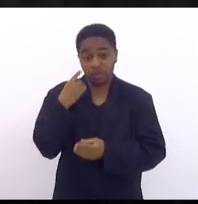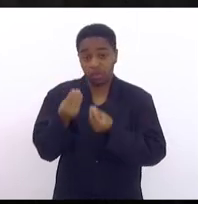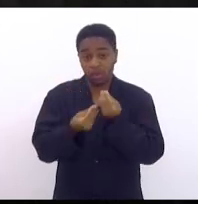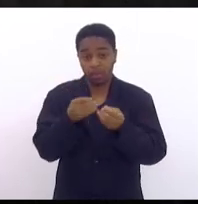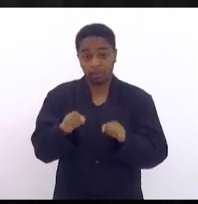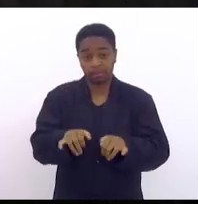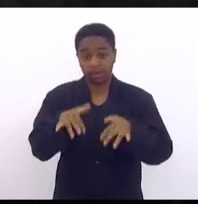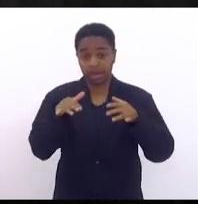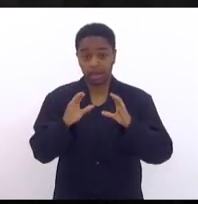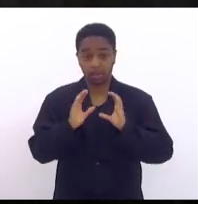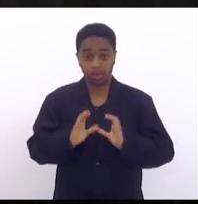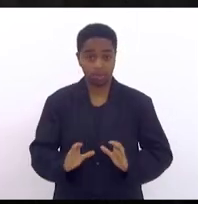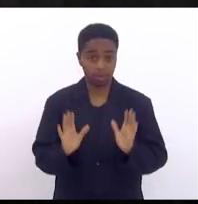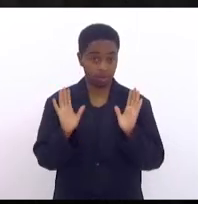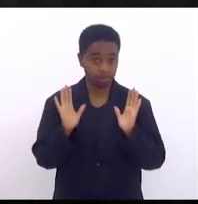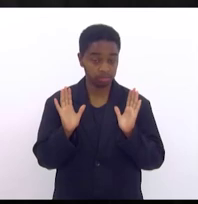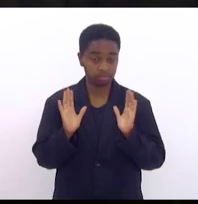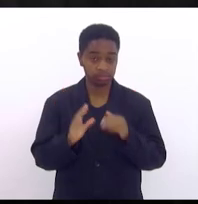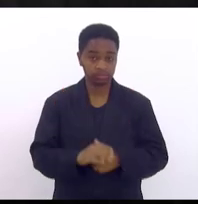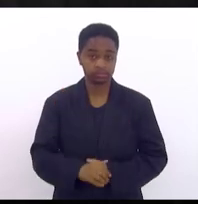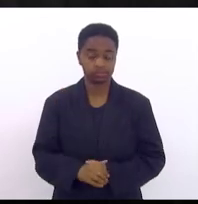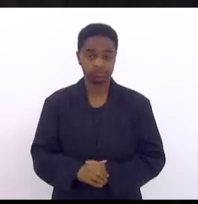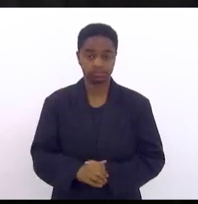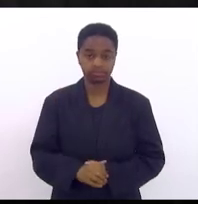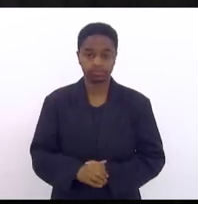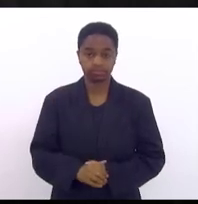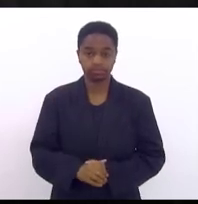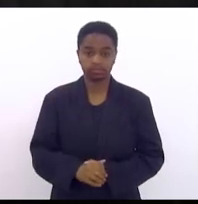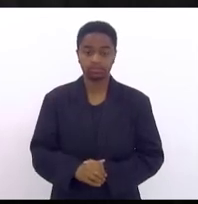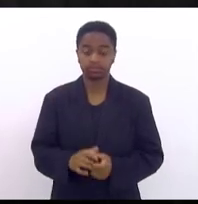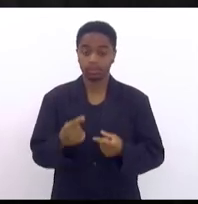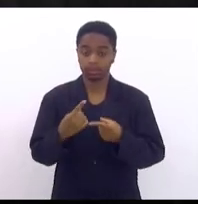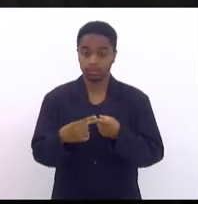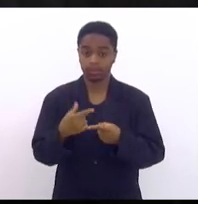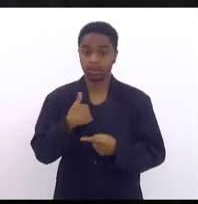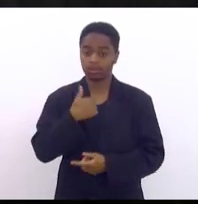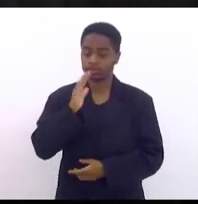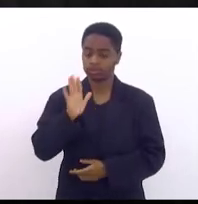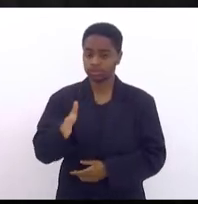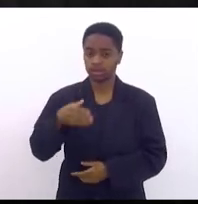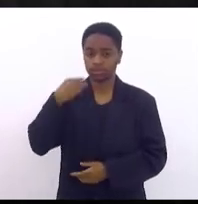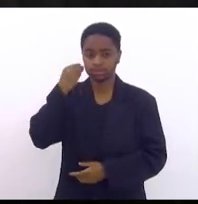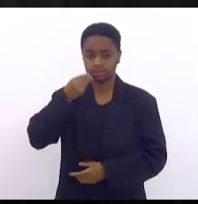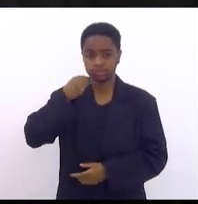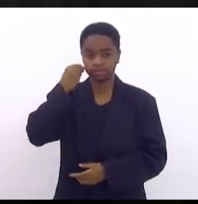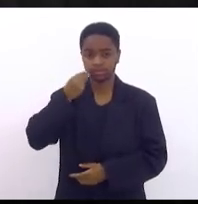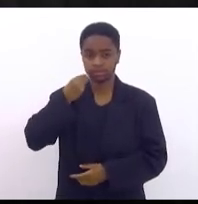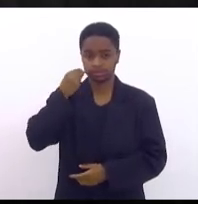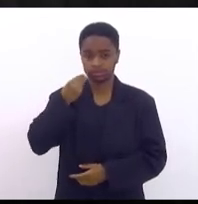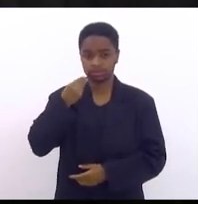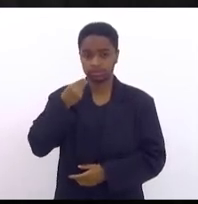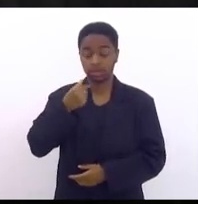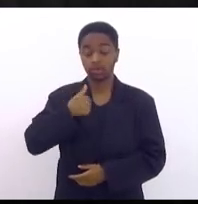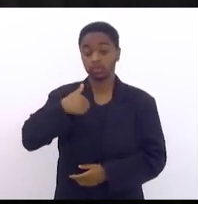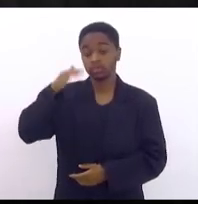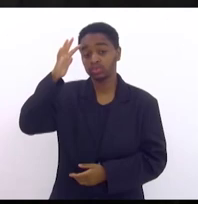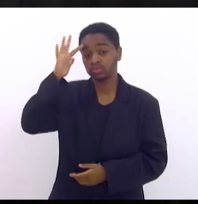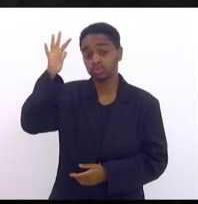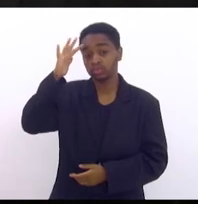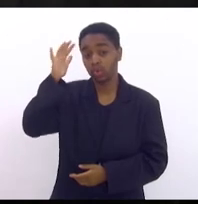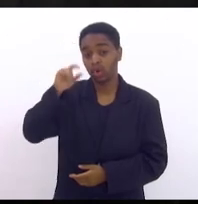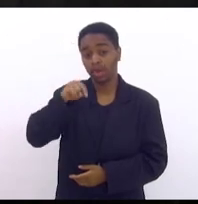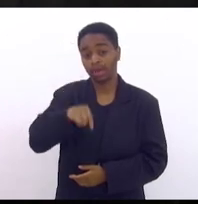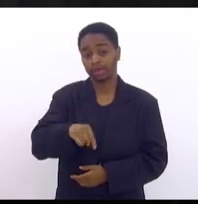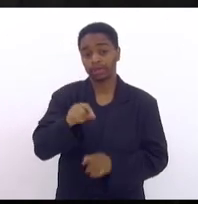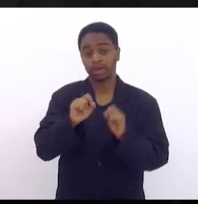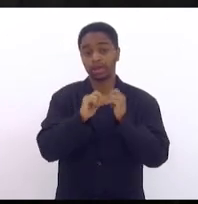comporta. Eu, com a experiência que eu adquiri, tudo que eu sonho aqui no